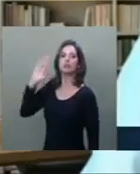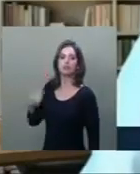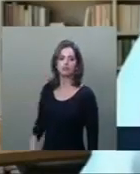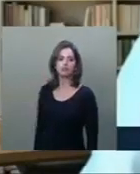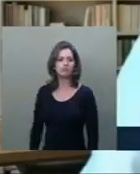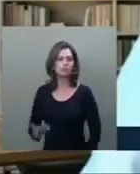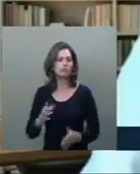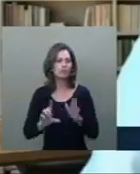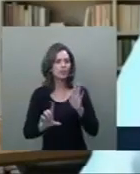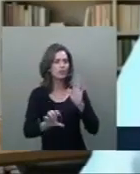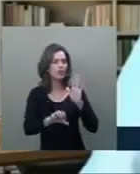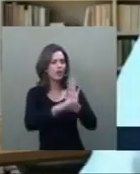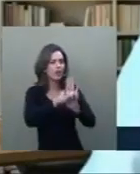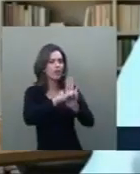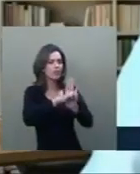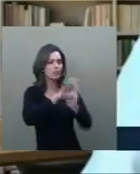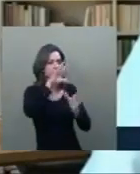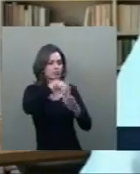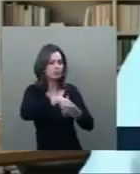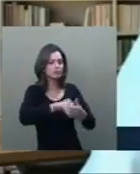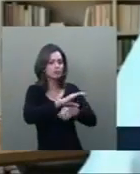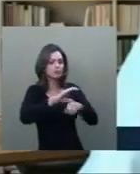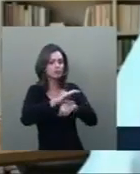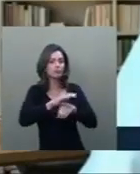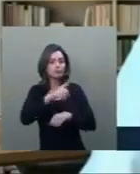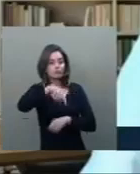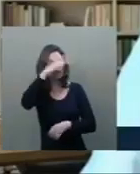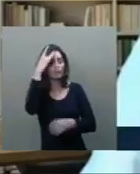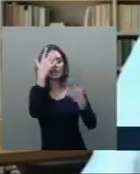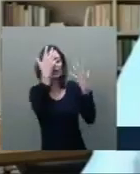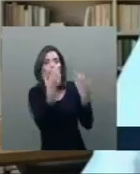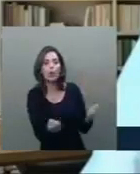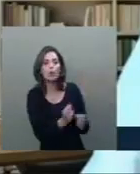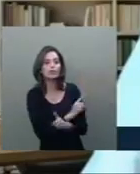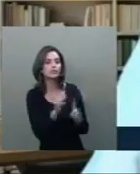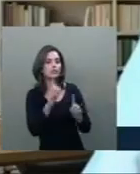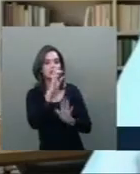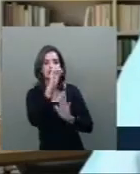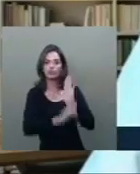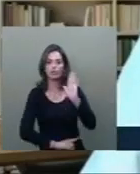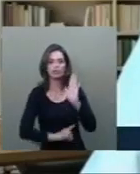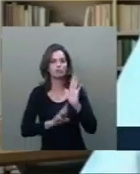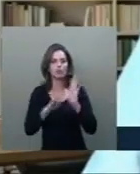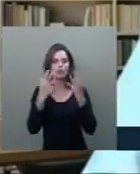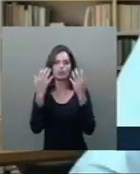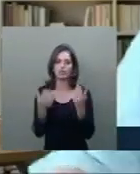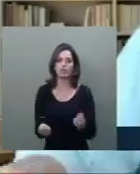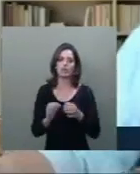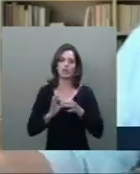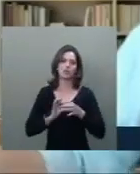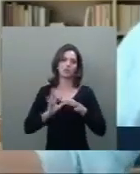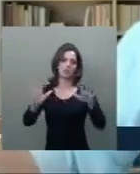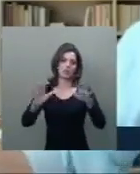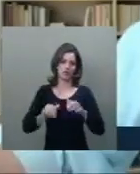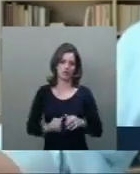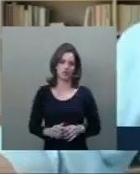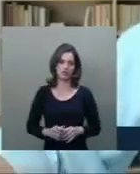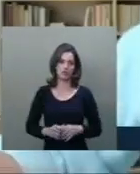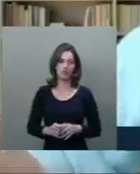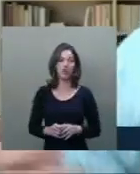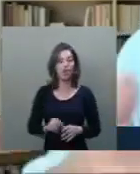do autoritarismo, daqueles que não aceitam o Estado de Direito e são contra a liberdade. É um atentado à democracia e a